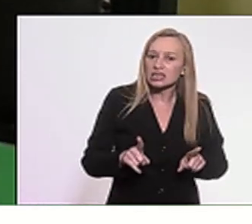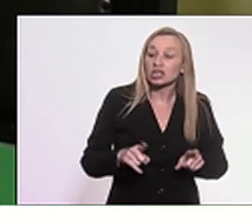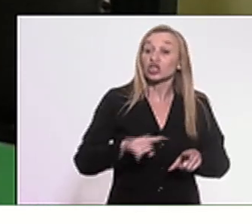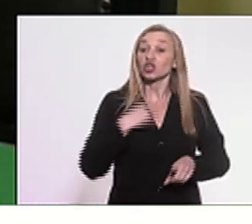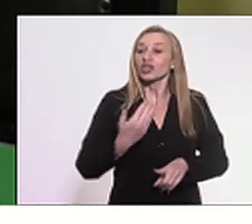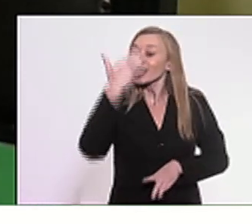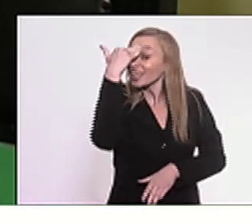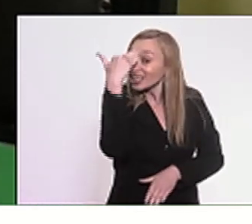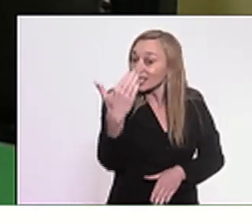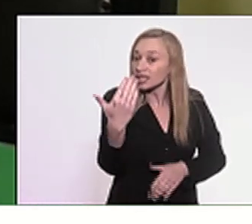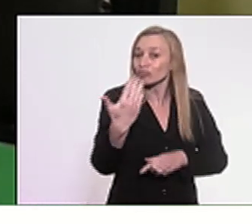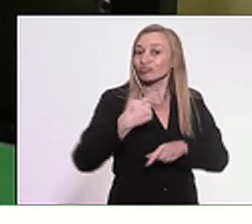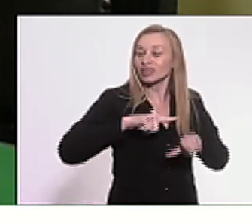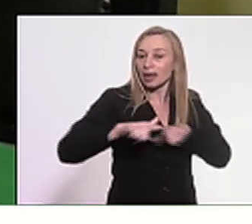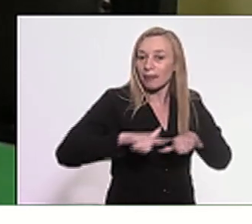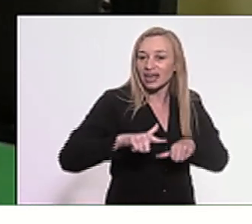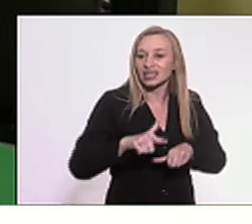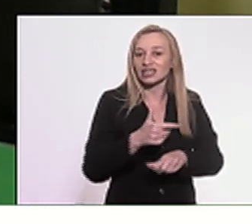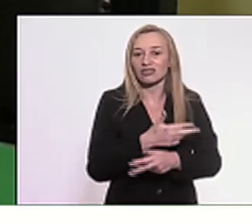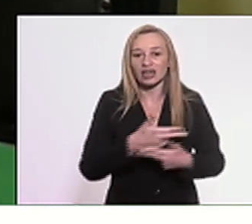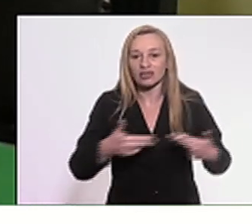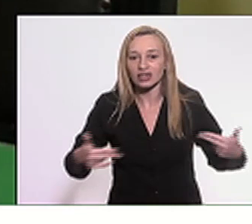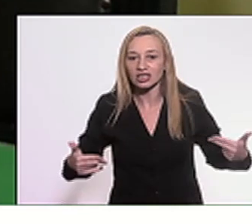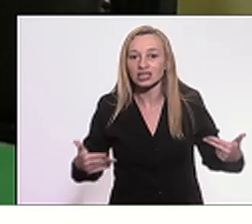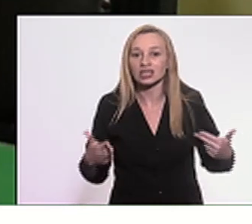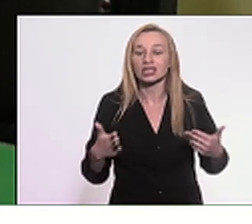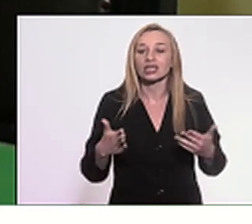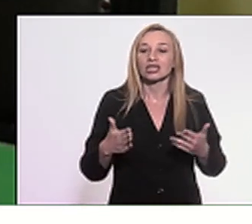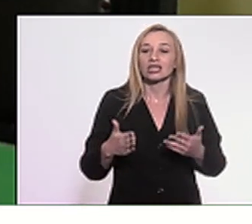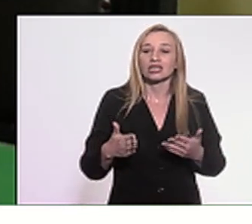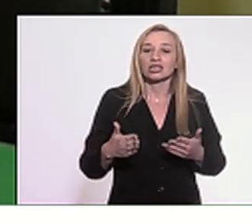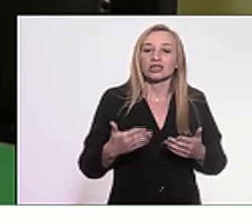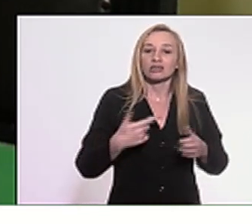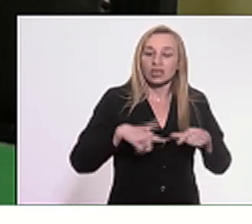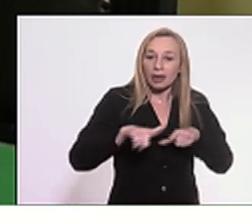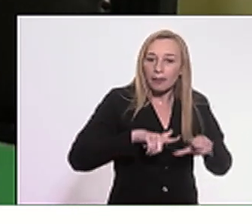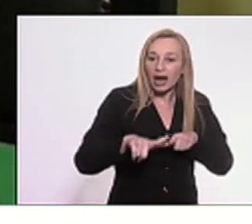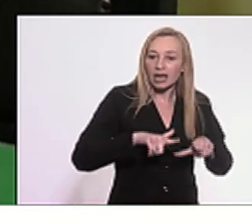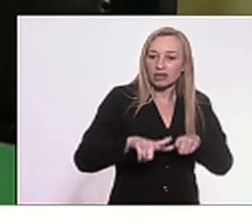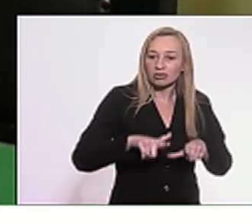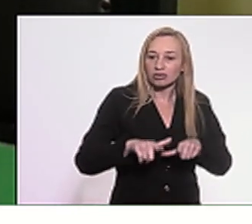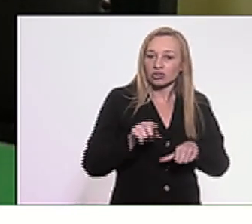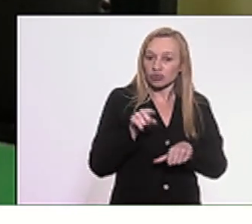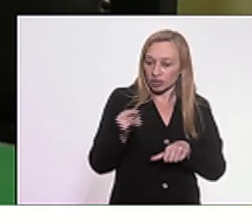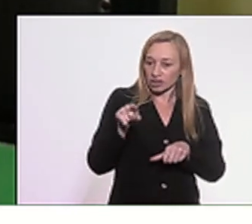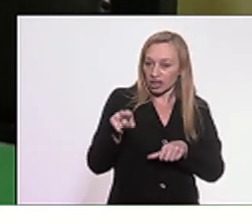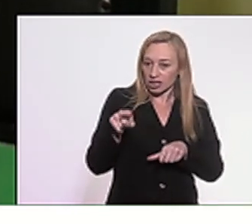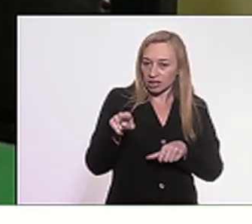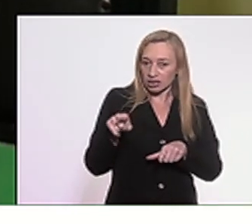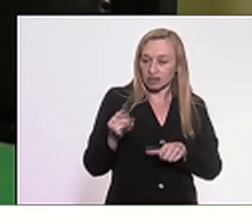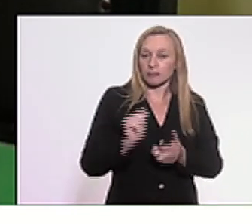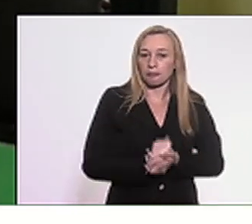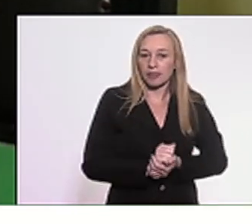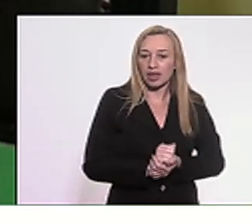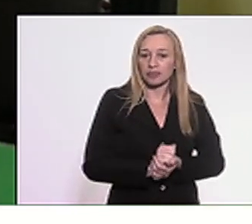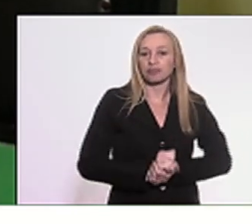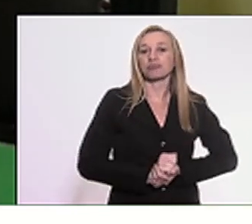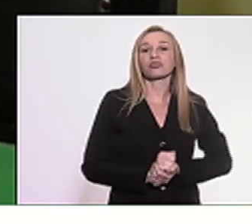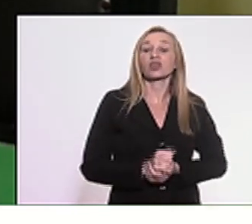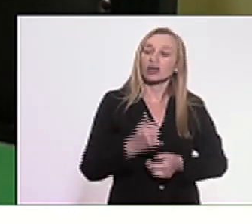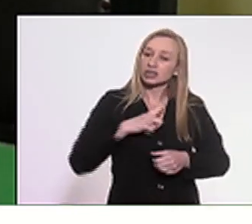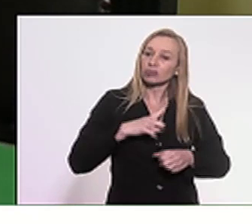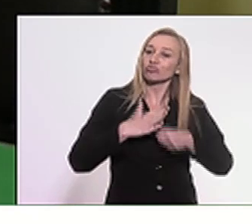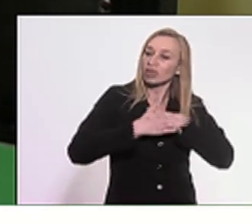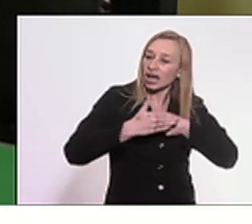de muitas vezes falarem de enxugar gelo, mas parem de enxugar o gelo para a gente ver o que acontece. Então, a gente tem um carinho